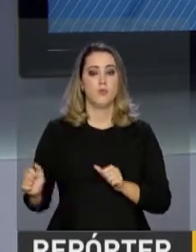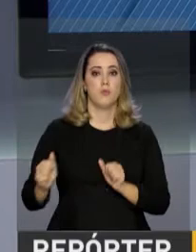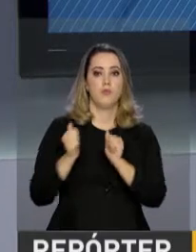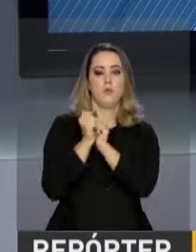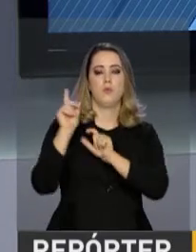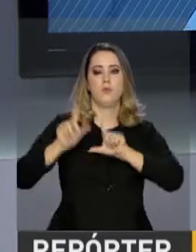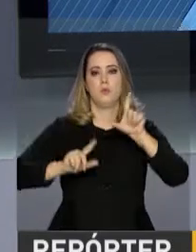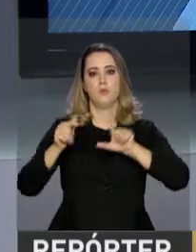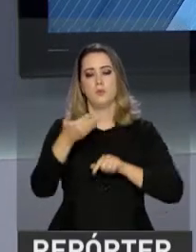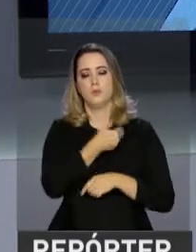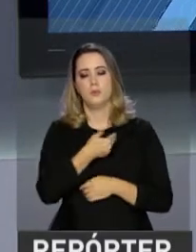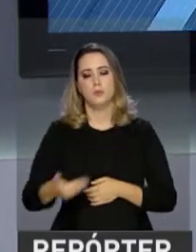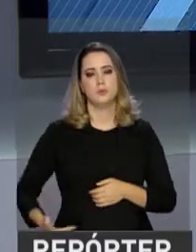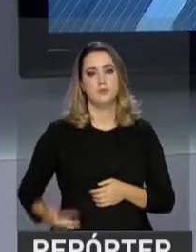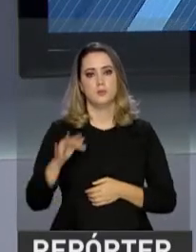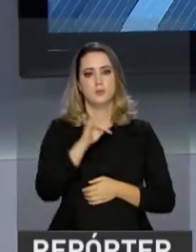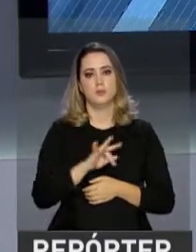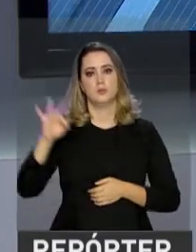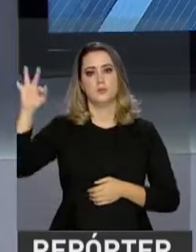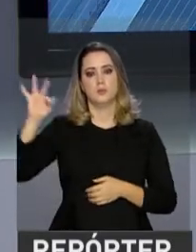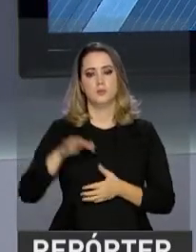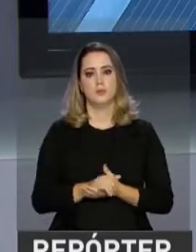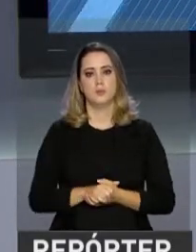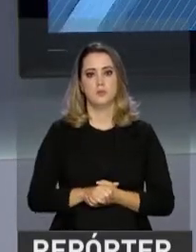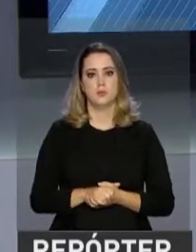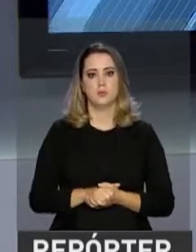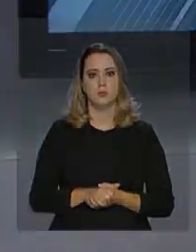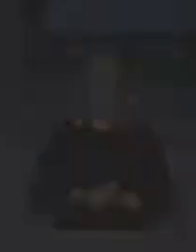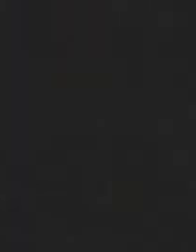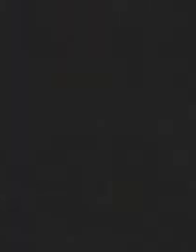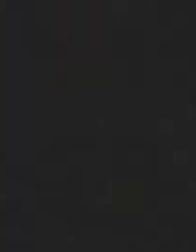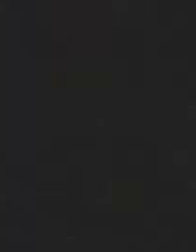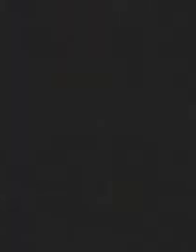continue com a gente na nbr a tv do governo federal